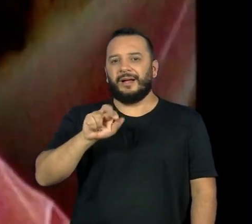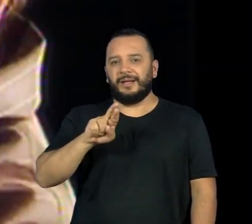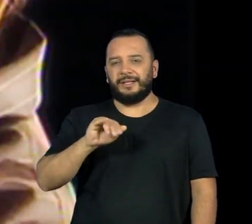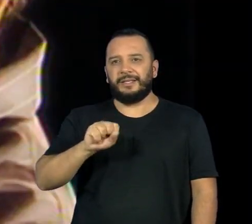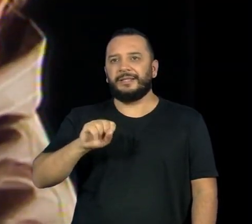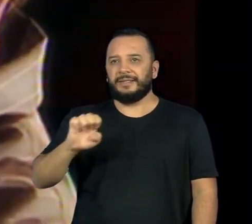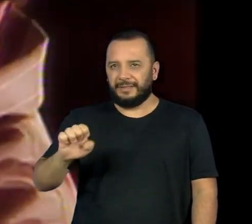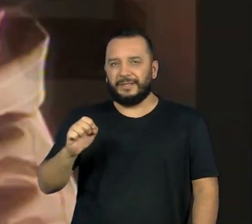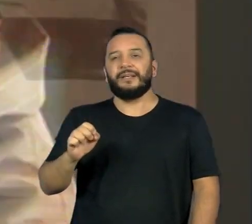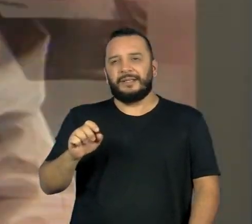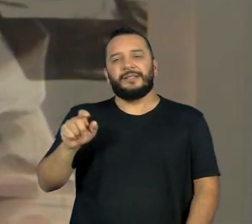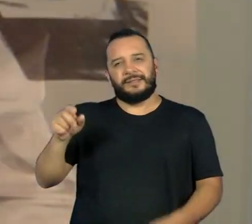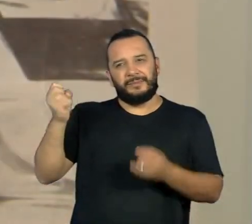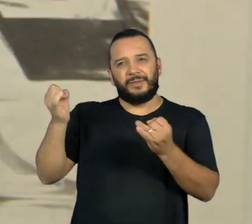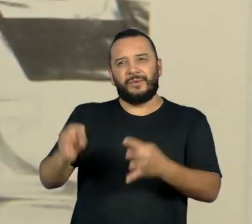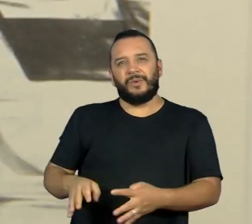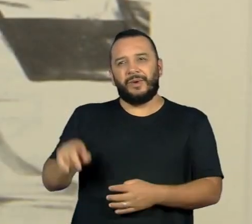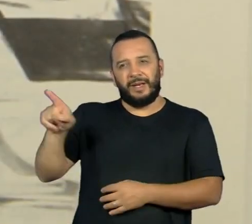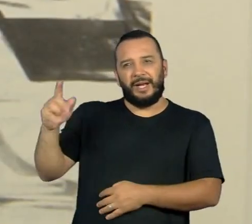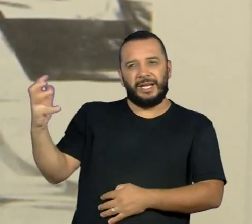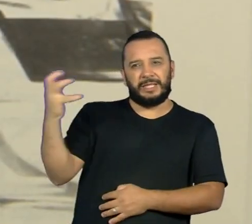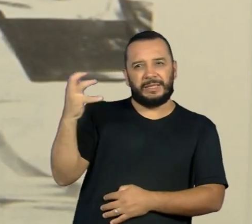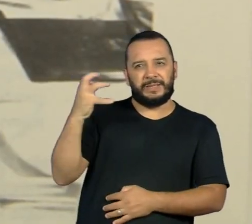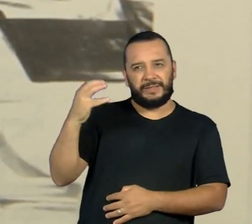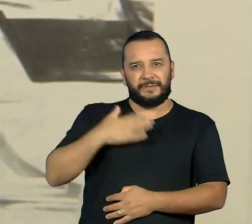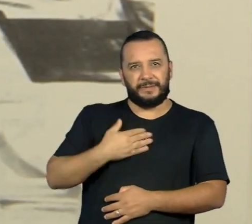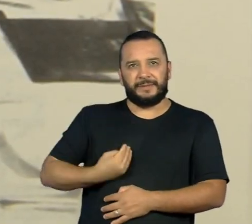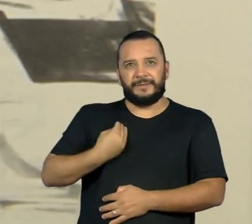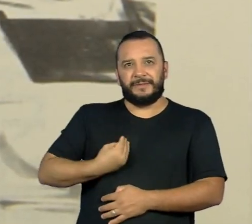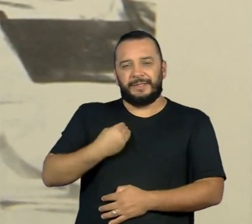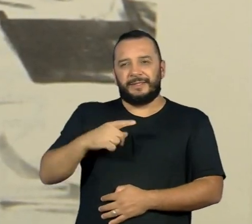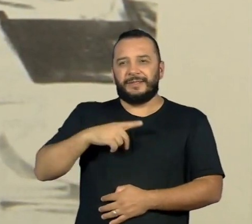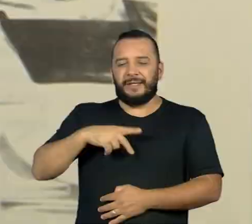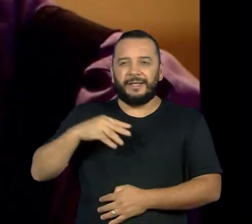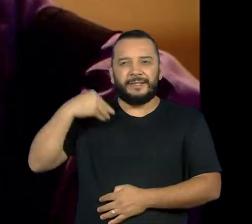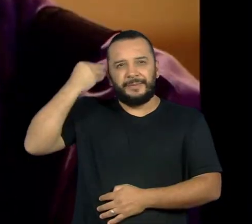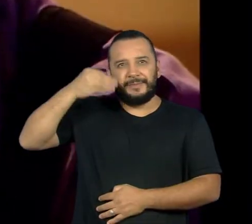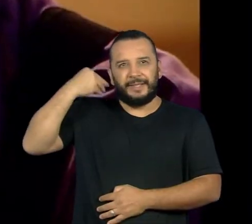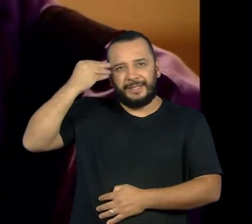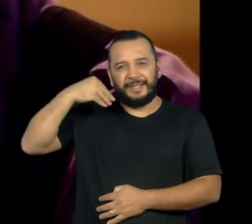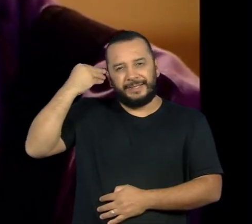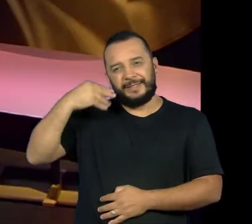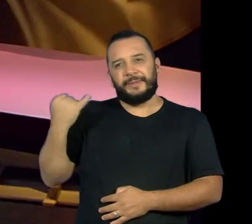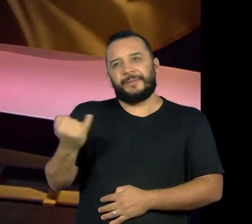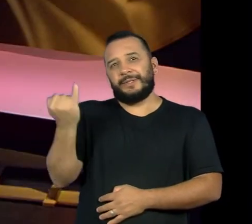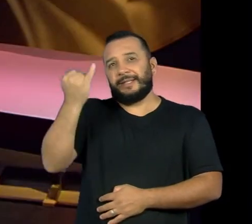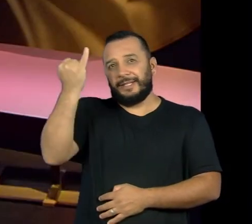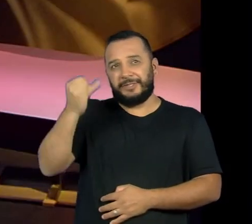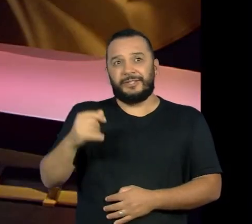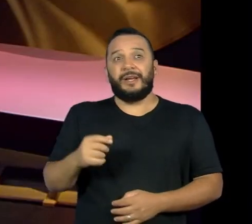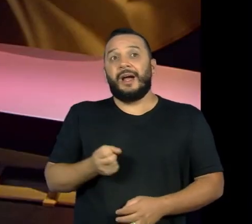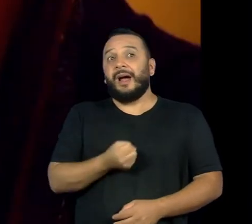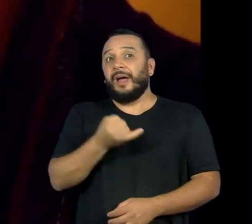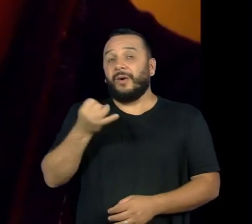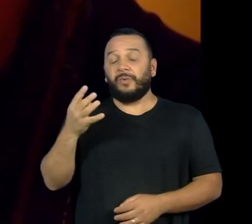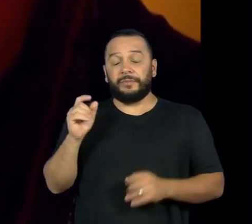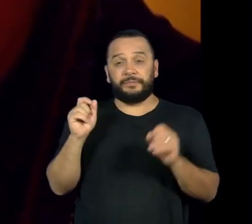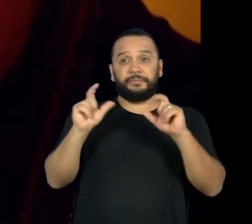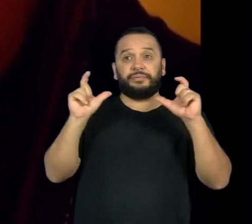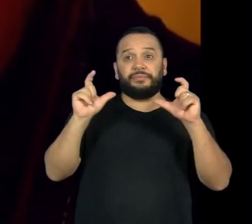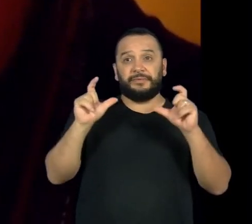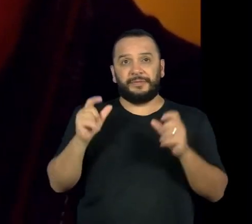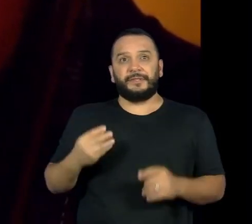seu grande mentor. E com certeza deve ter vivenciado lições impagáveis e algumas saias justas na convivência com